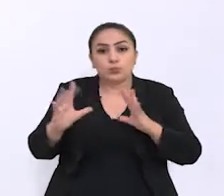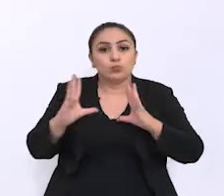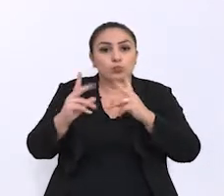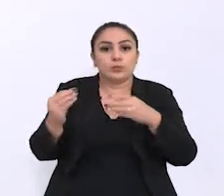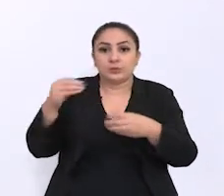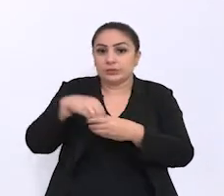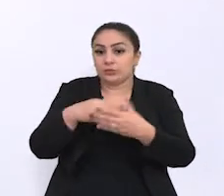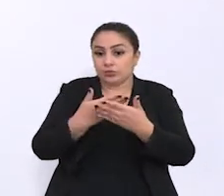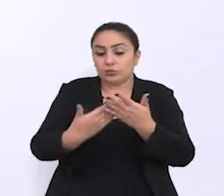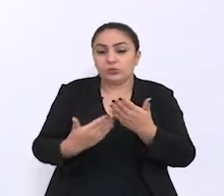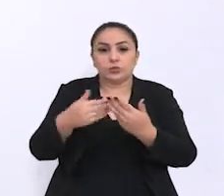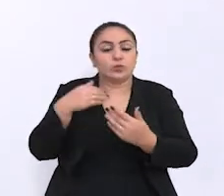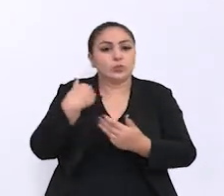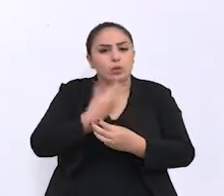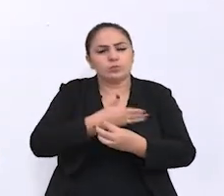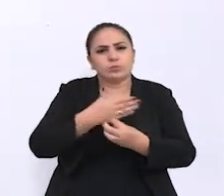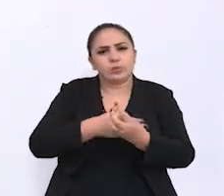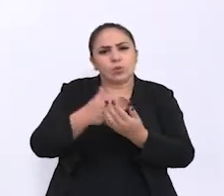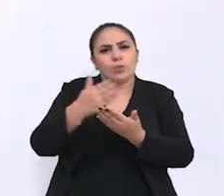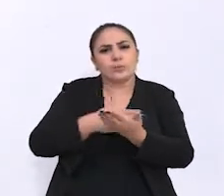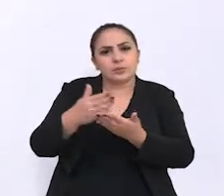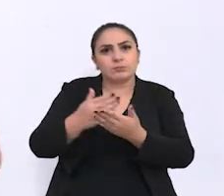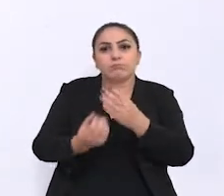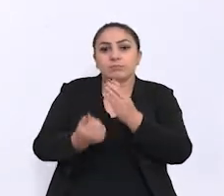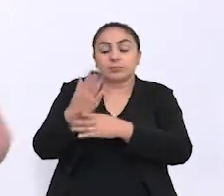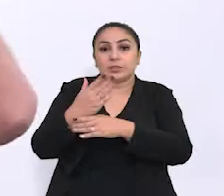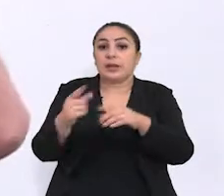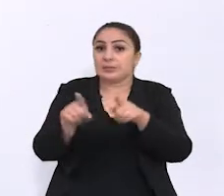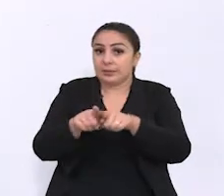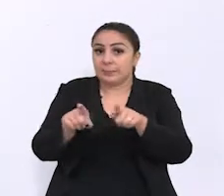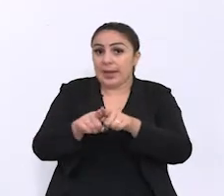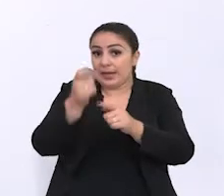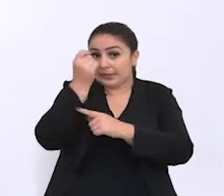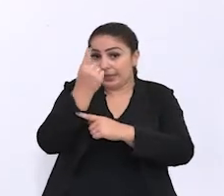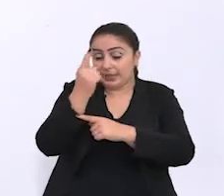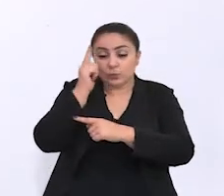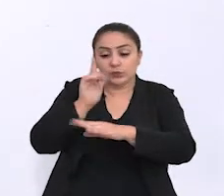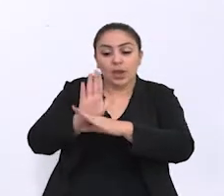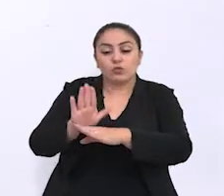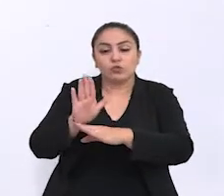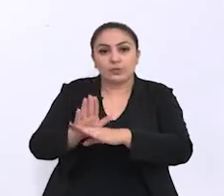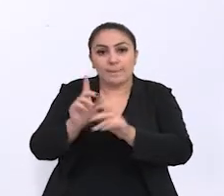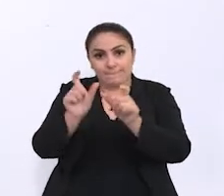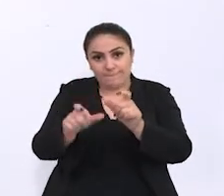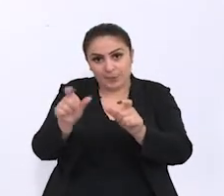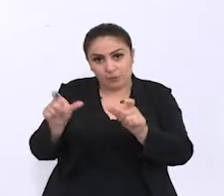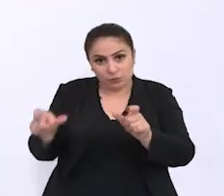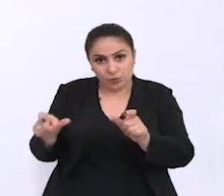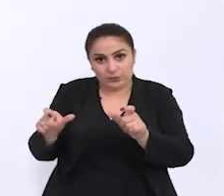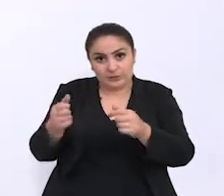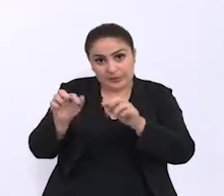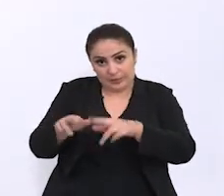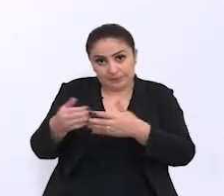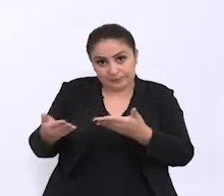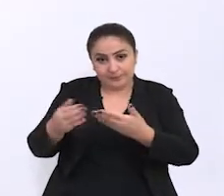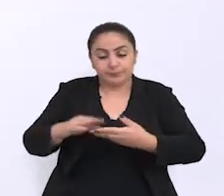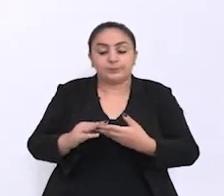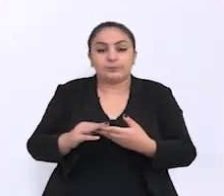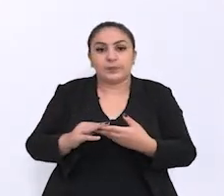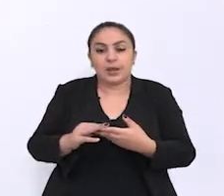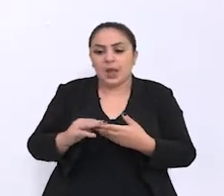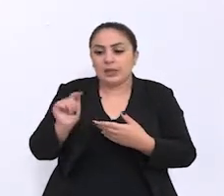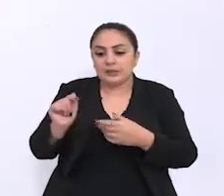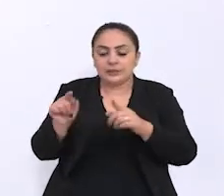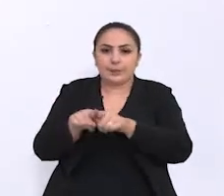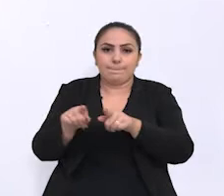E dentro disso, a gente foi começando a criar também essa ideia de ajudar essas pessoas nessa área, né?